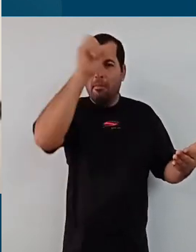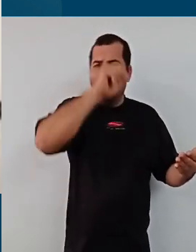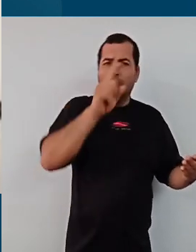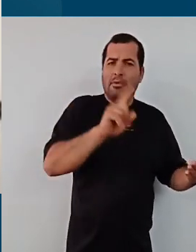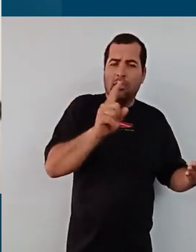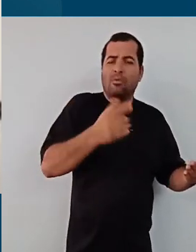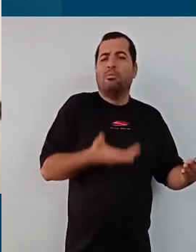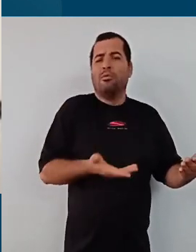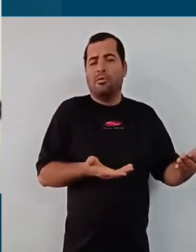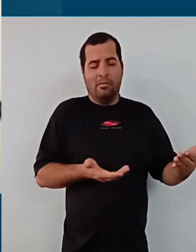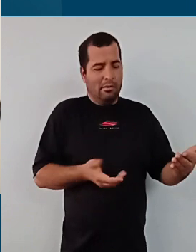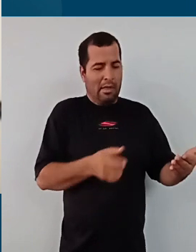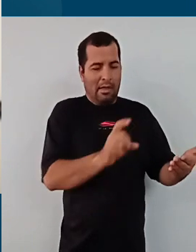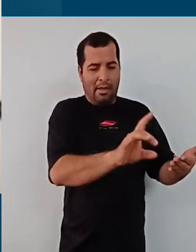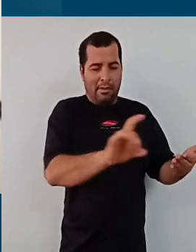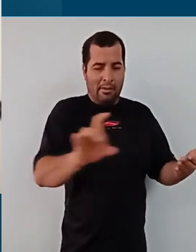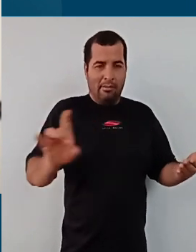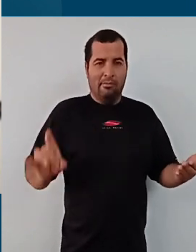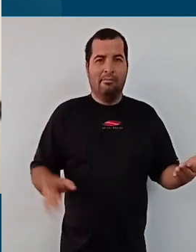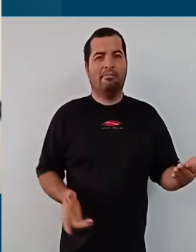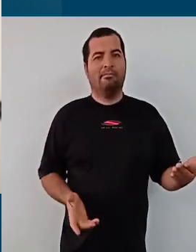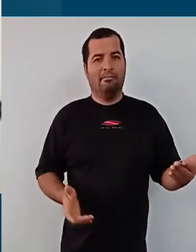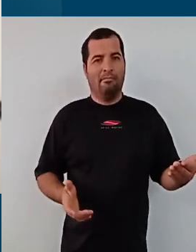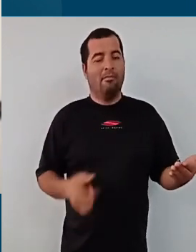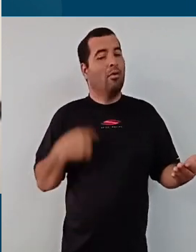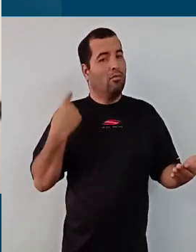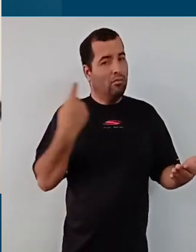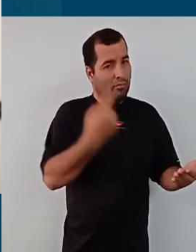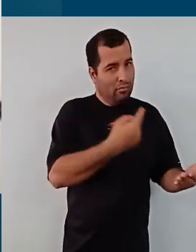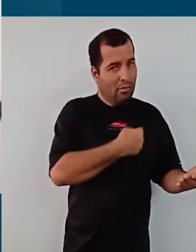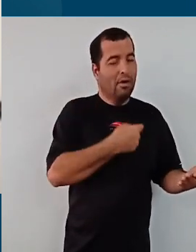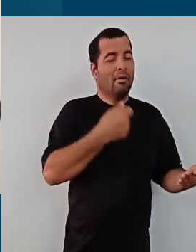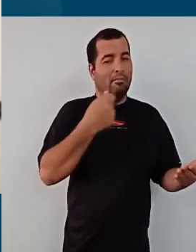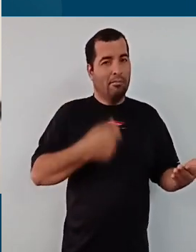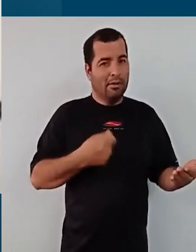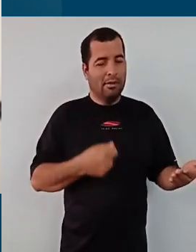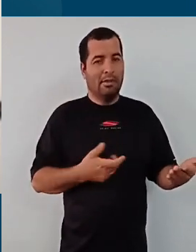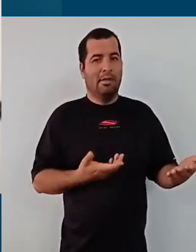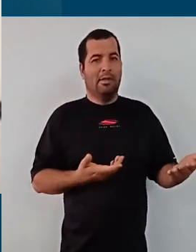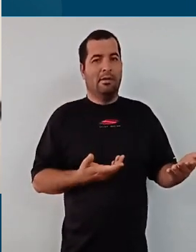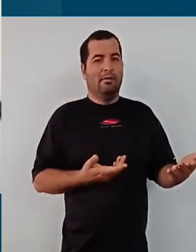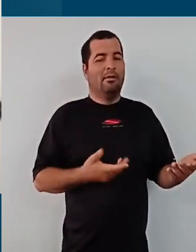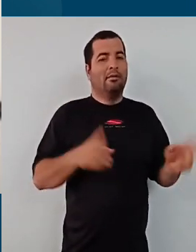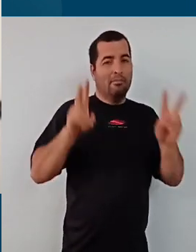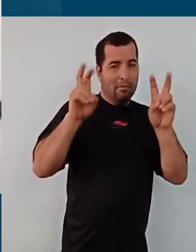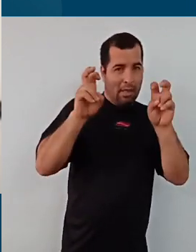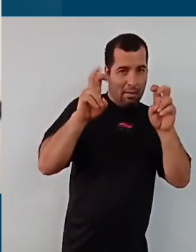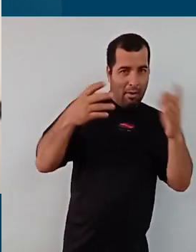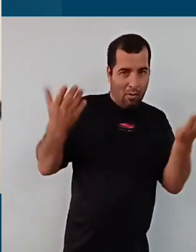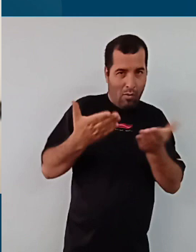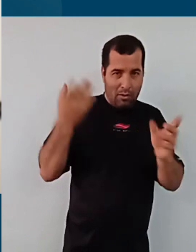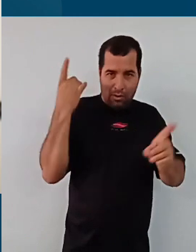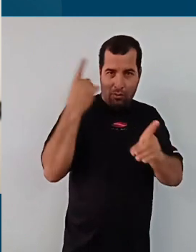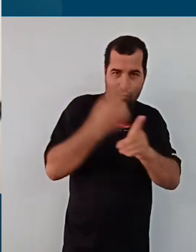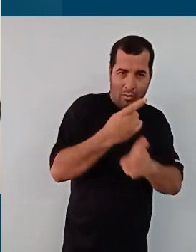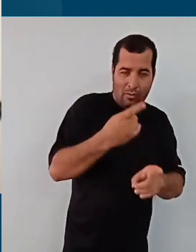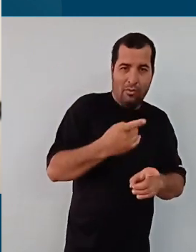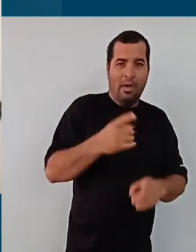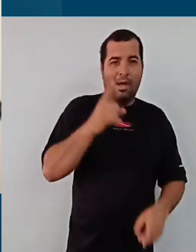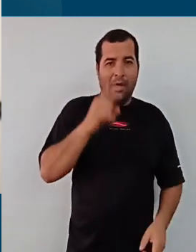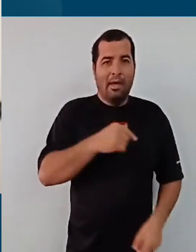jovem. E eu acho que um cuidado muito grande, tem tudo a ver com o tema do nosso encontro de hoje,